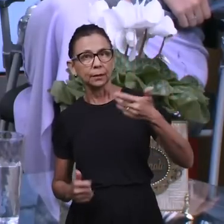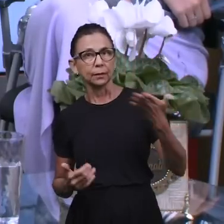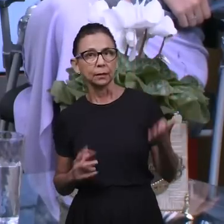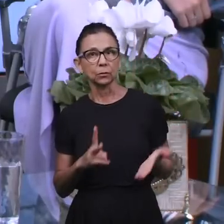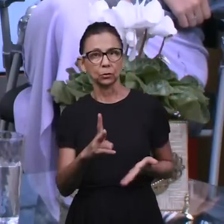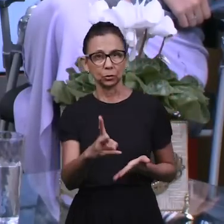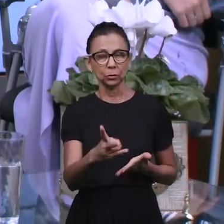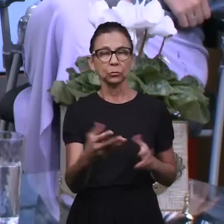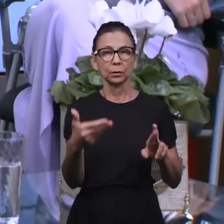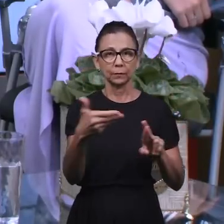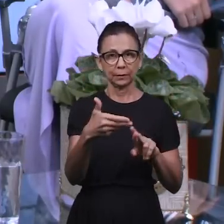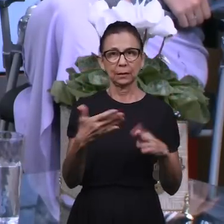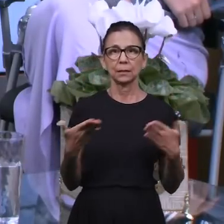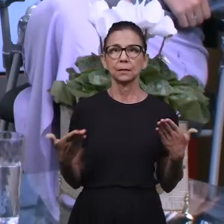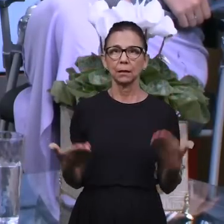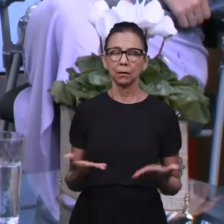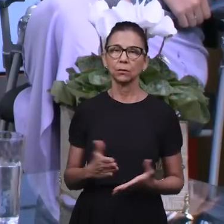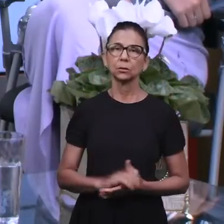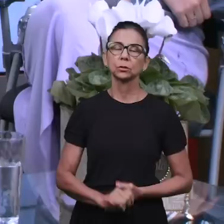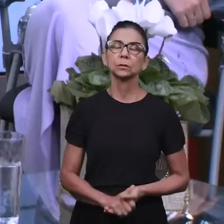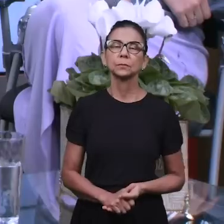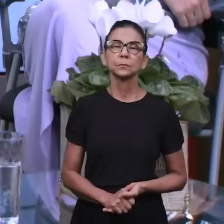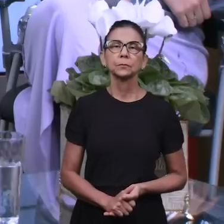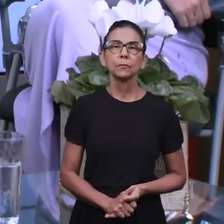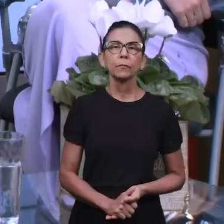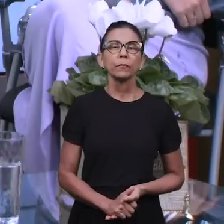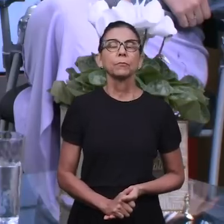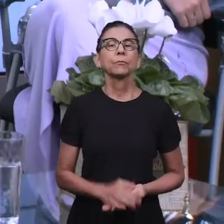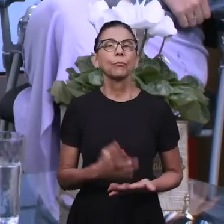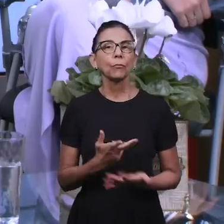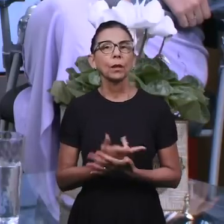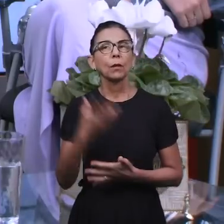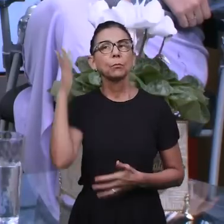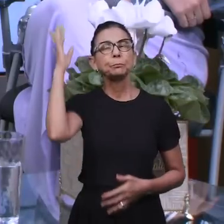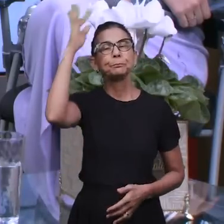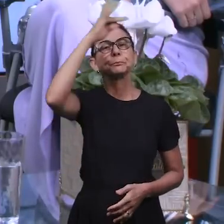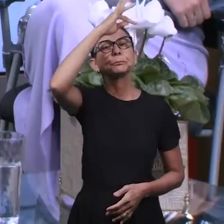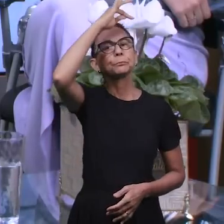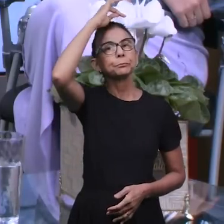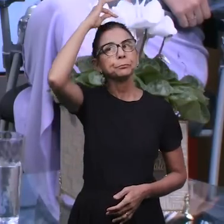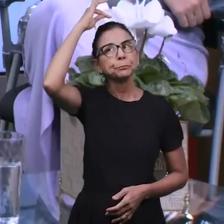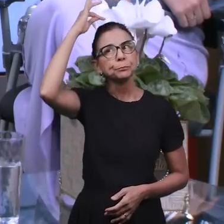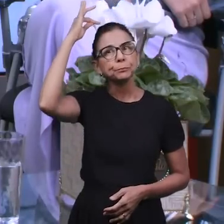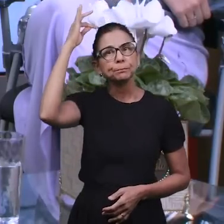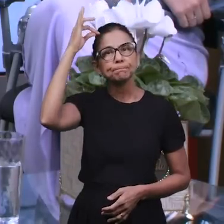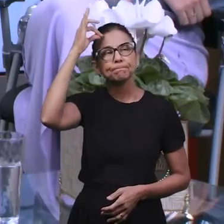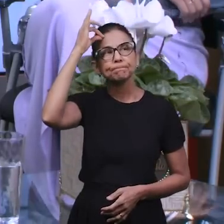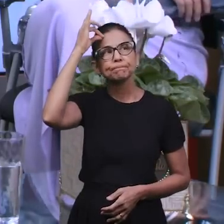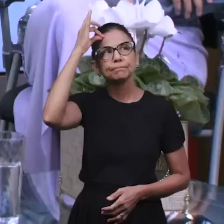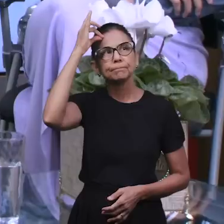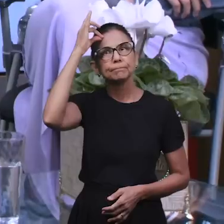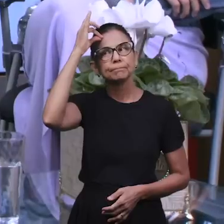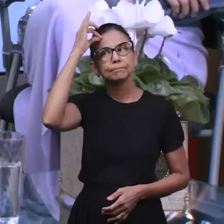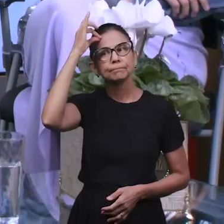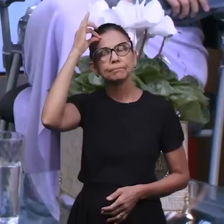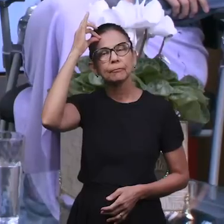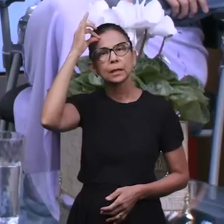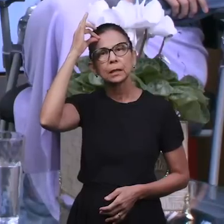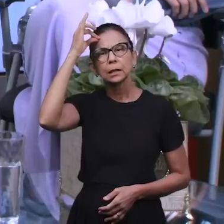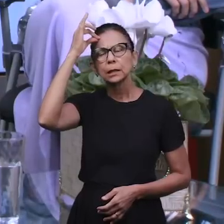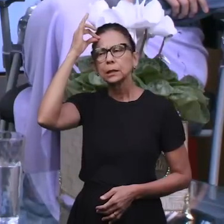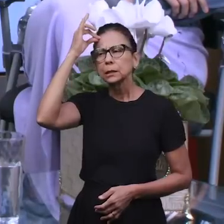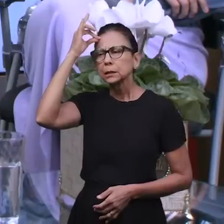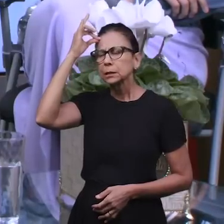Perfeito. Então, tudo aquilo convergia para isso. O Espírito Santo vai pensar